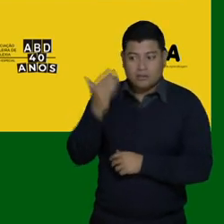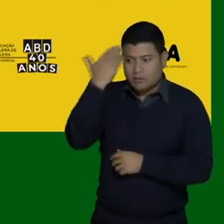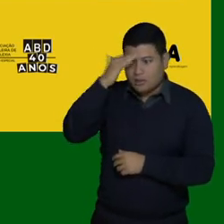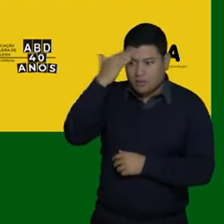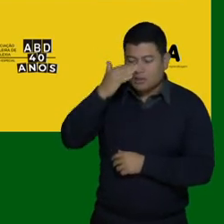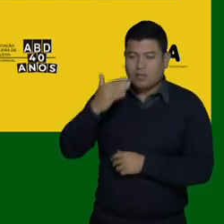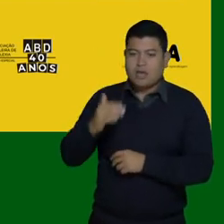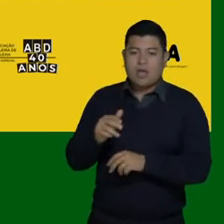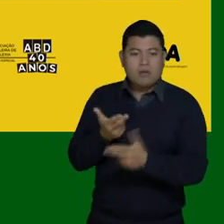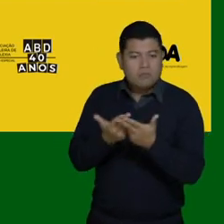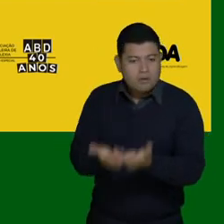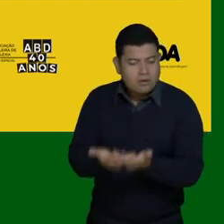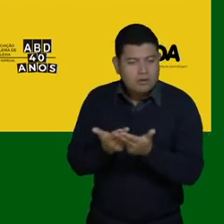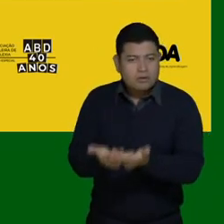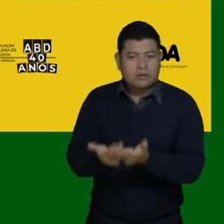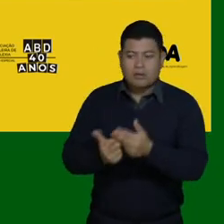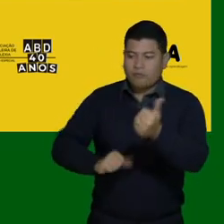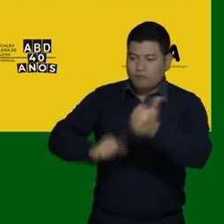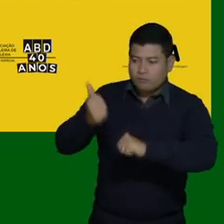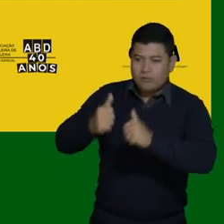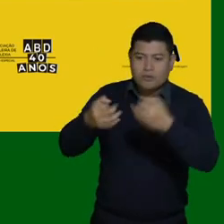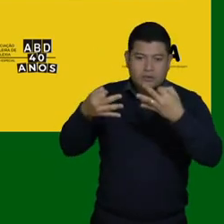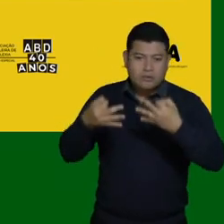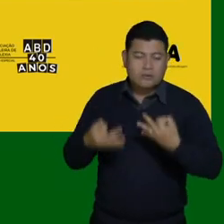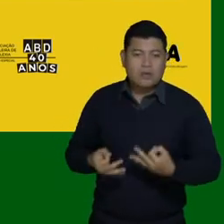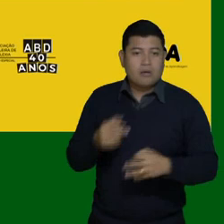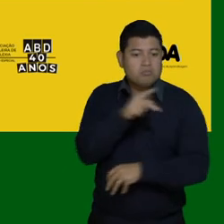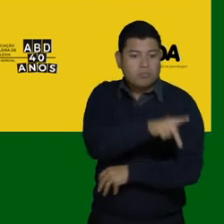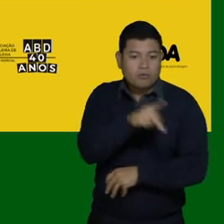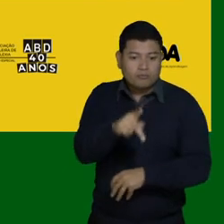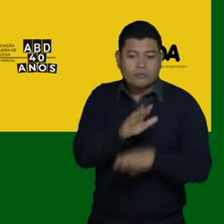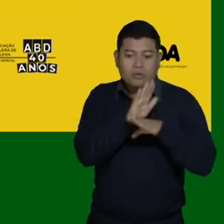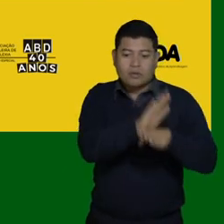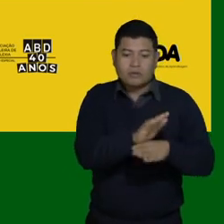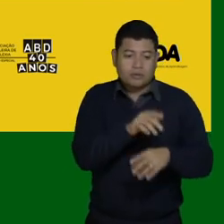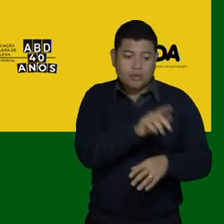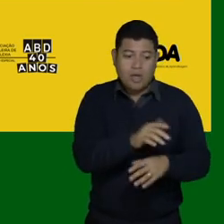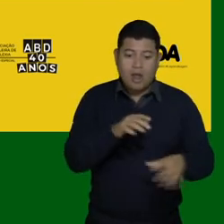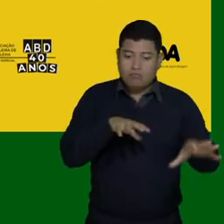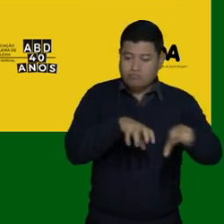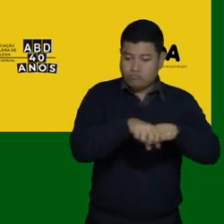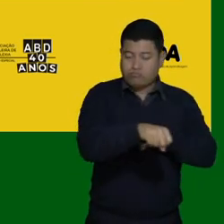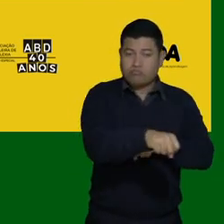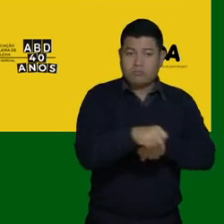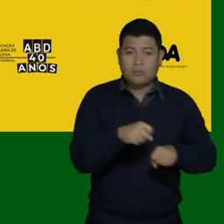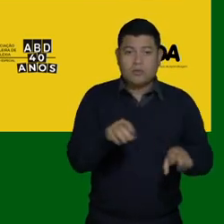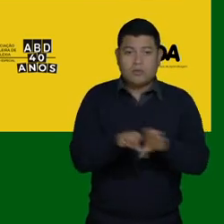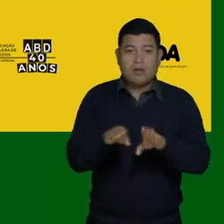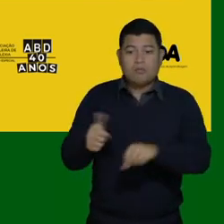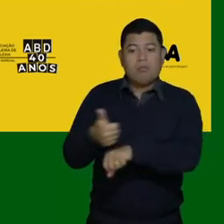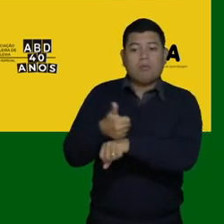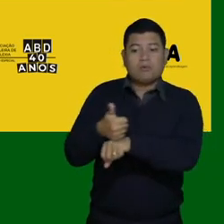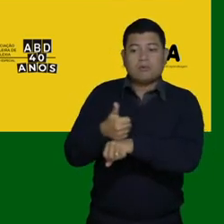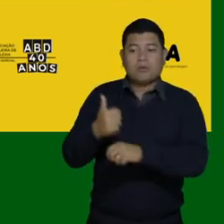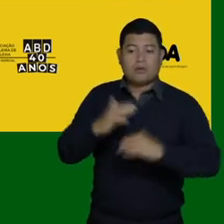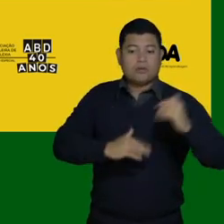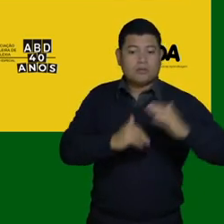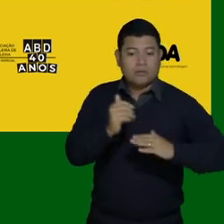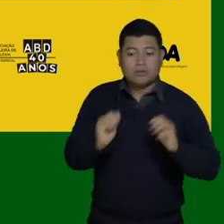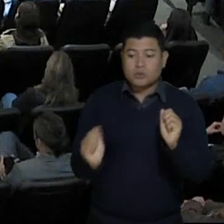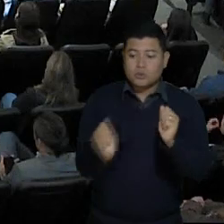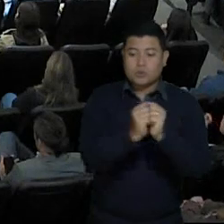certa os professores capacitar esses professores e os profissionais que atuam na área com